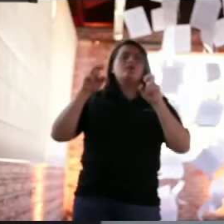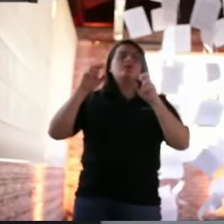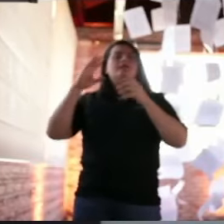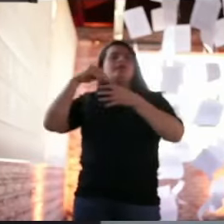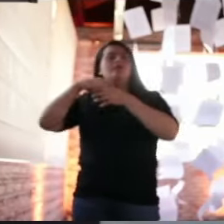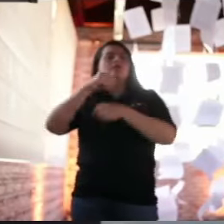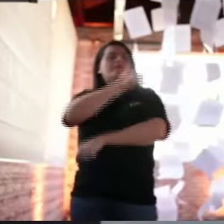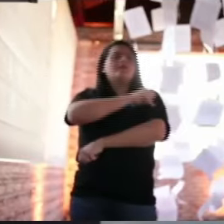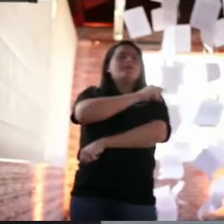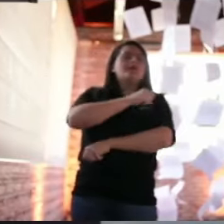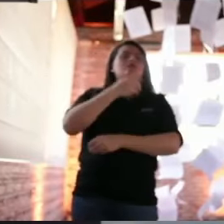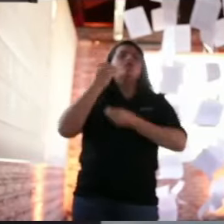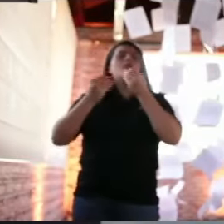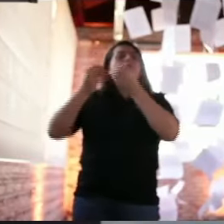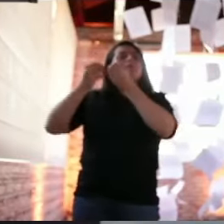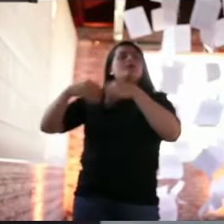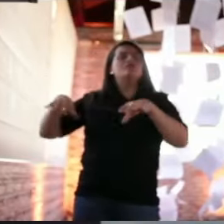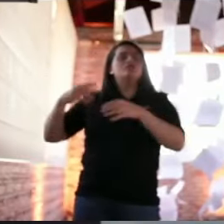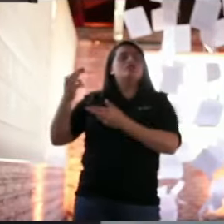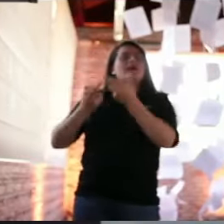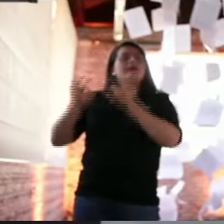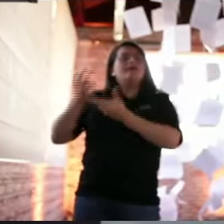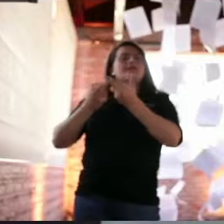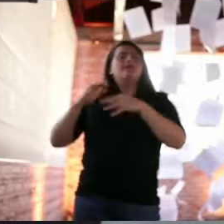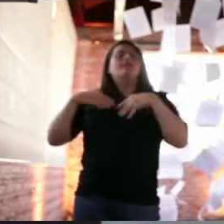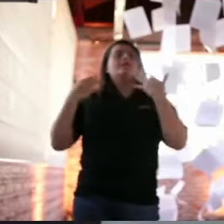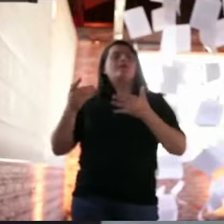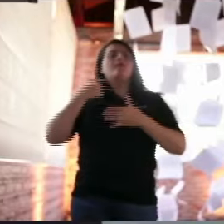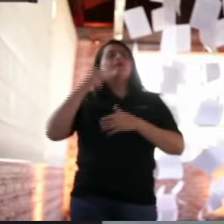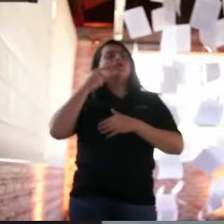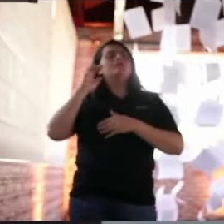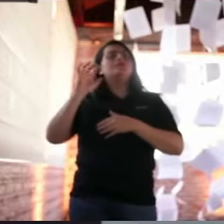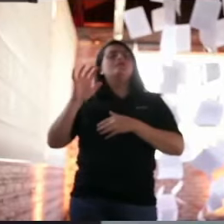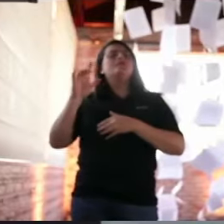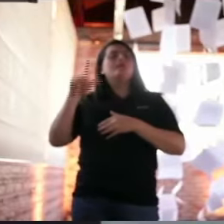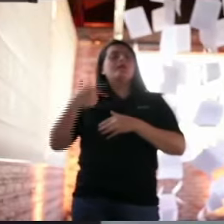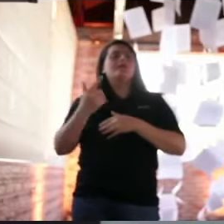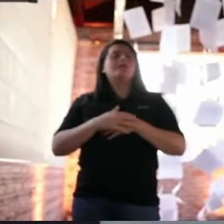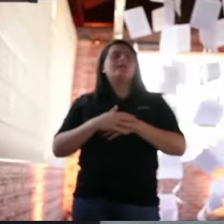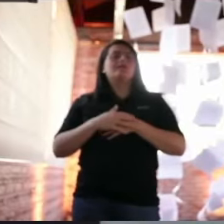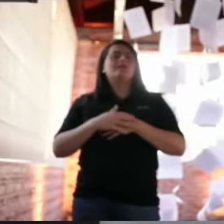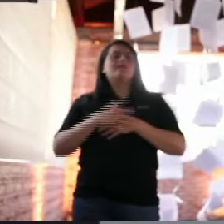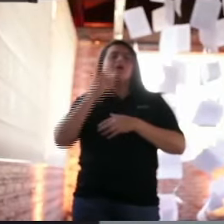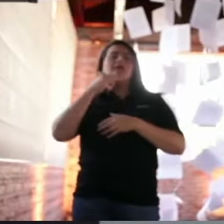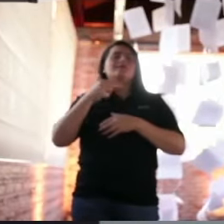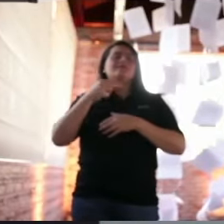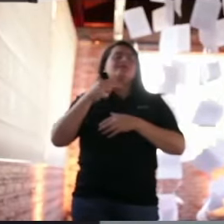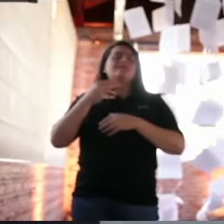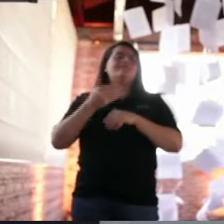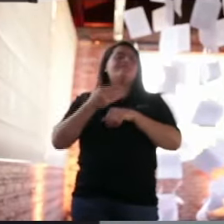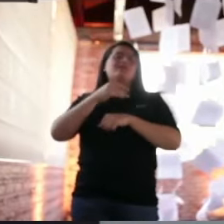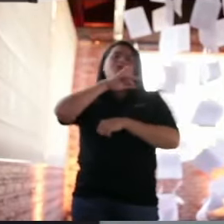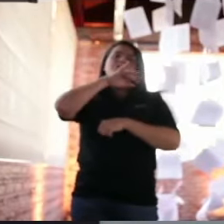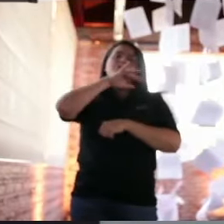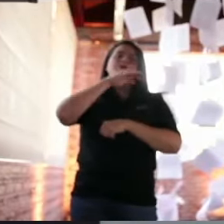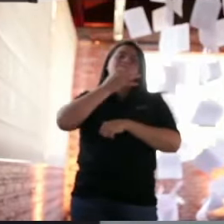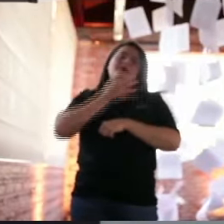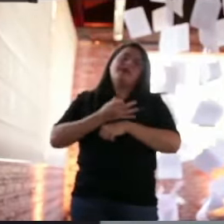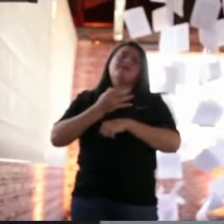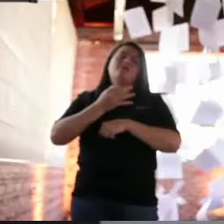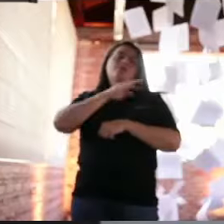enfermagem como prejudica essas relações então eu vejo isso como uma uma praga mesmo uma praga